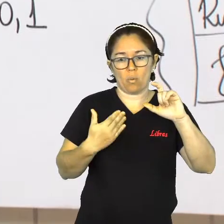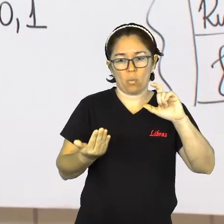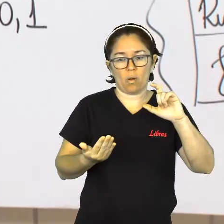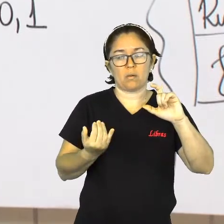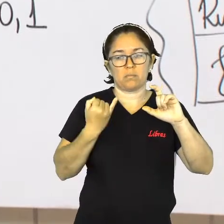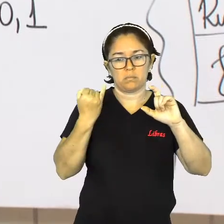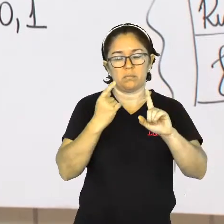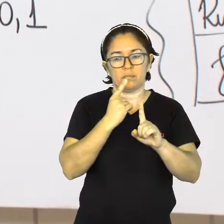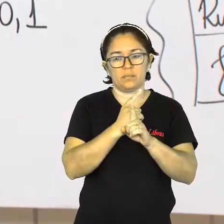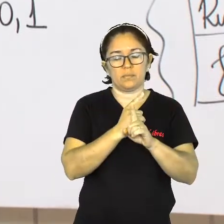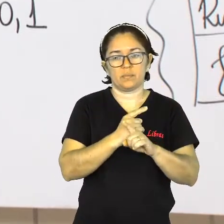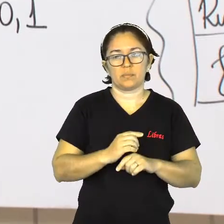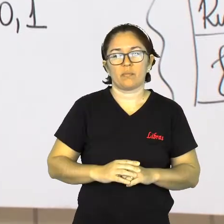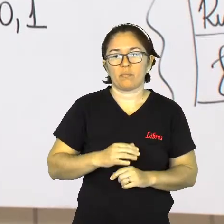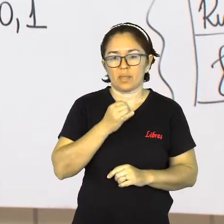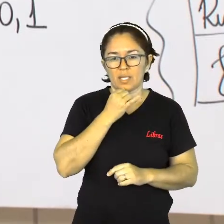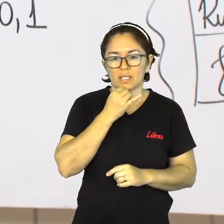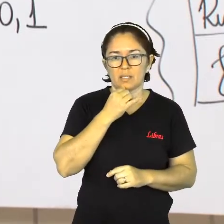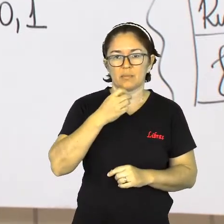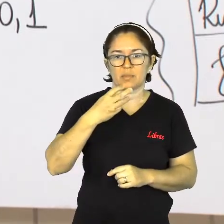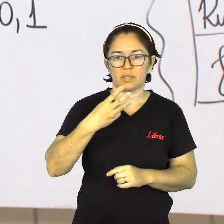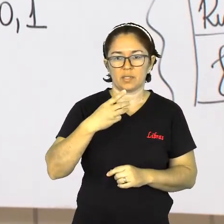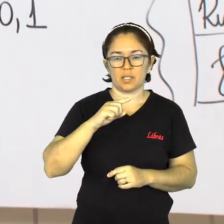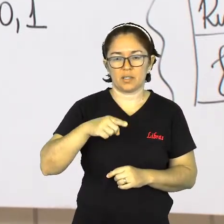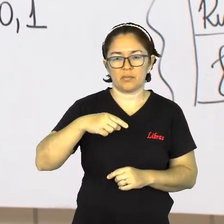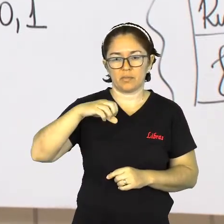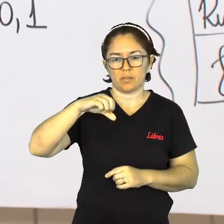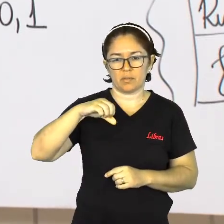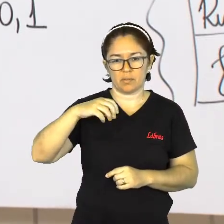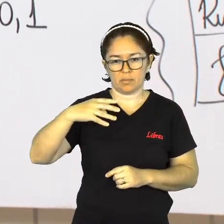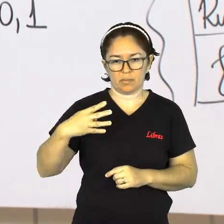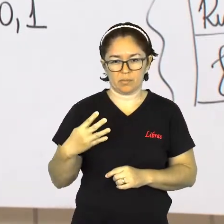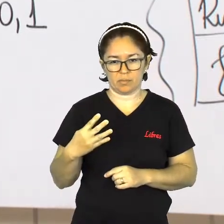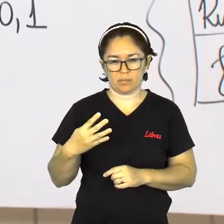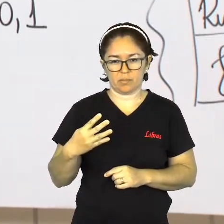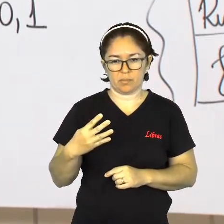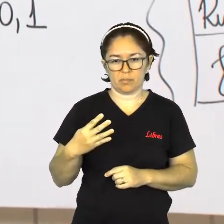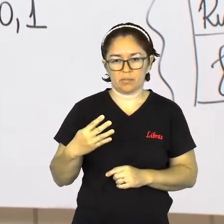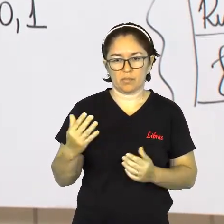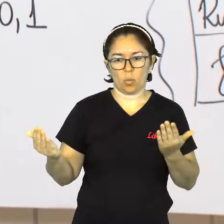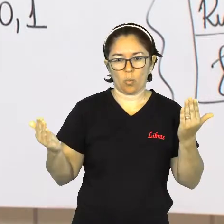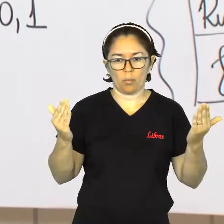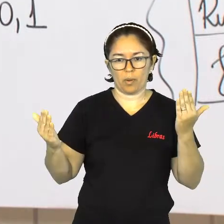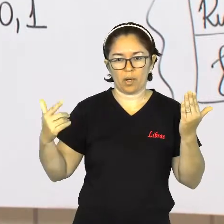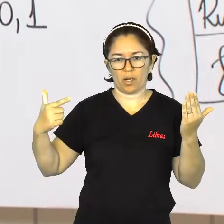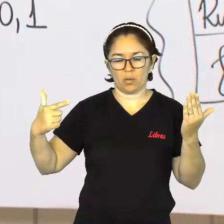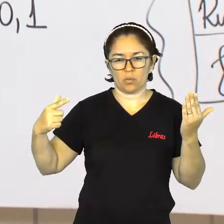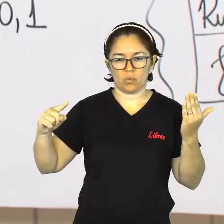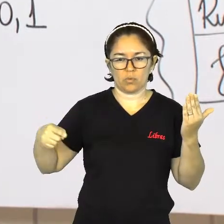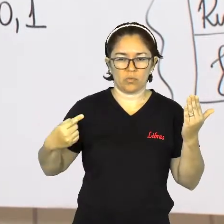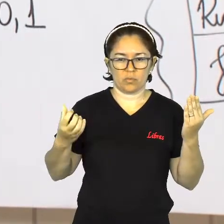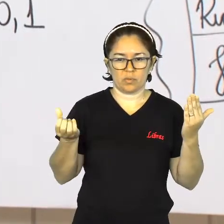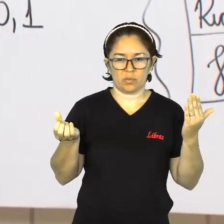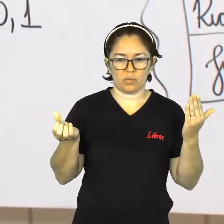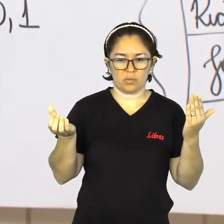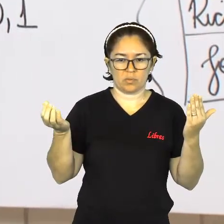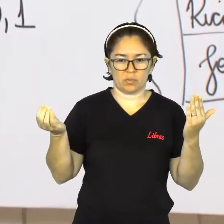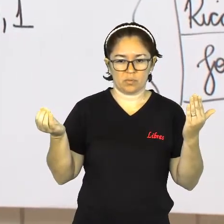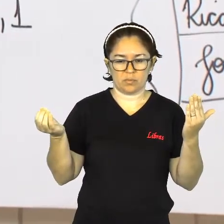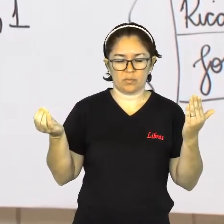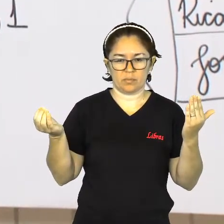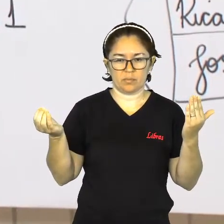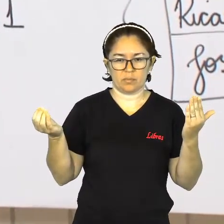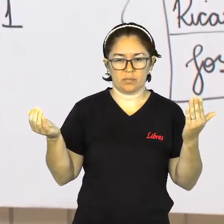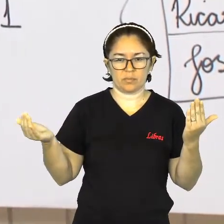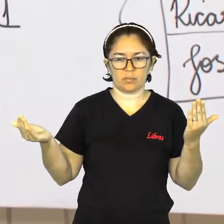exemplo, eu tenho 3 inteiros e 94 centésimos, 2 inteiros e 60